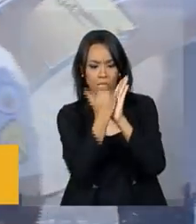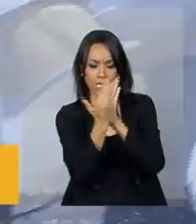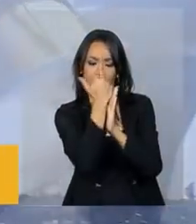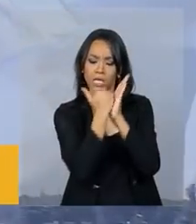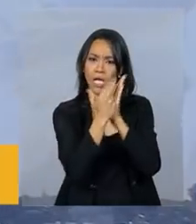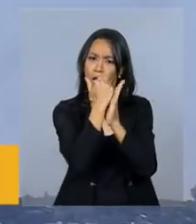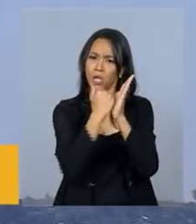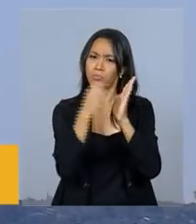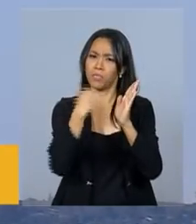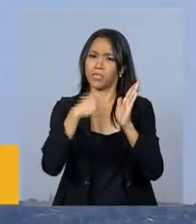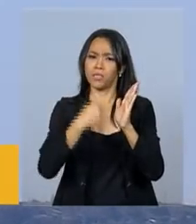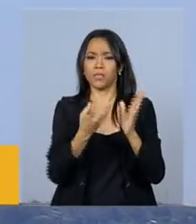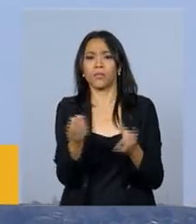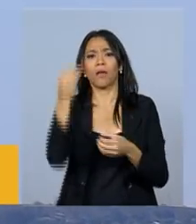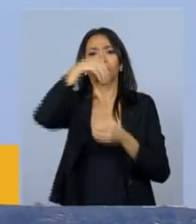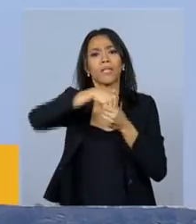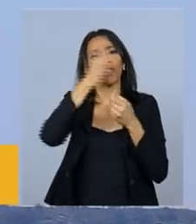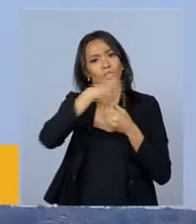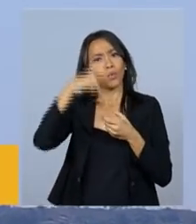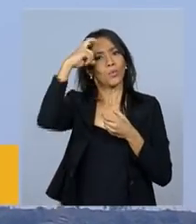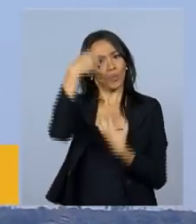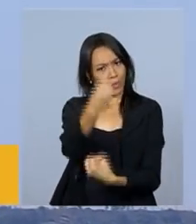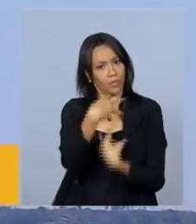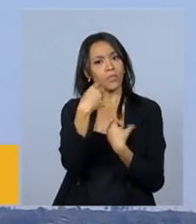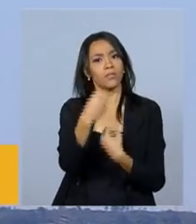fazer parte de nossa cultura e de nossa educação.